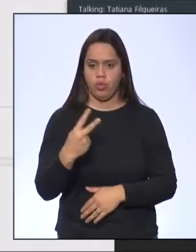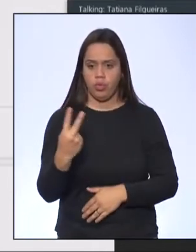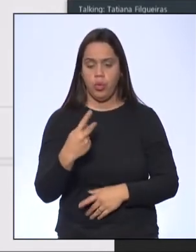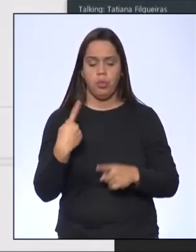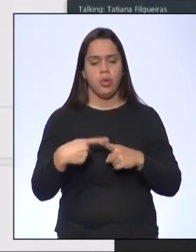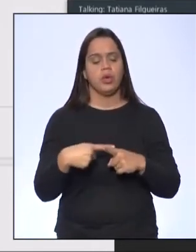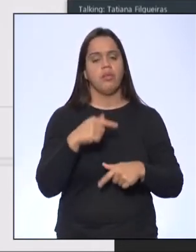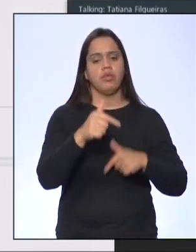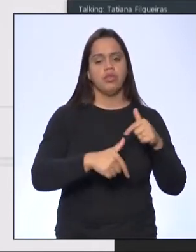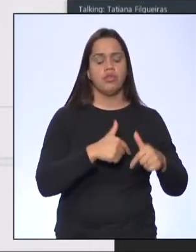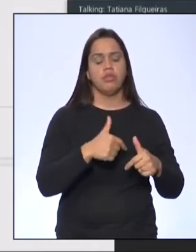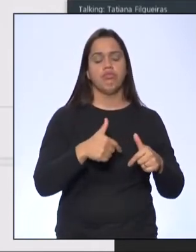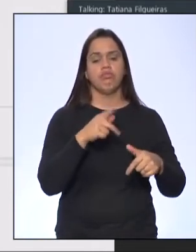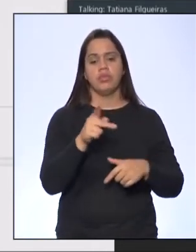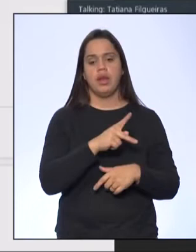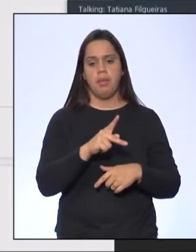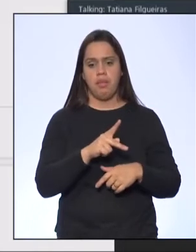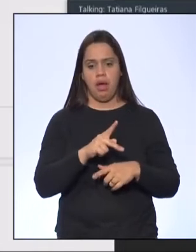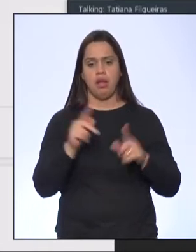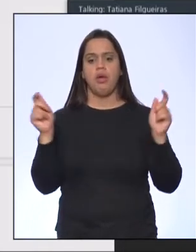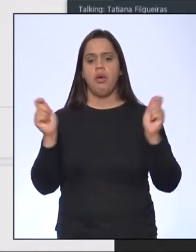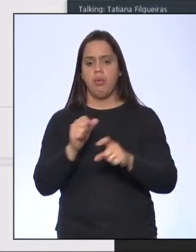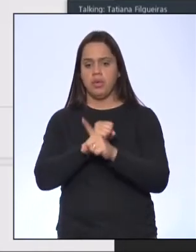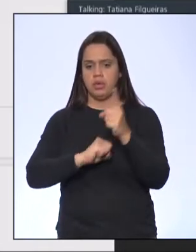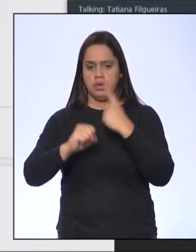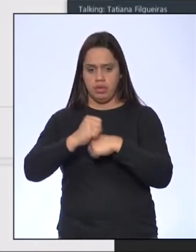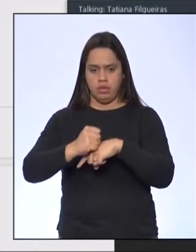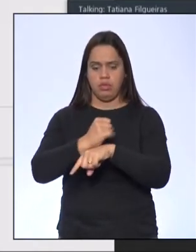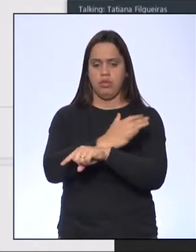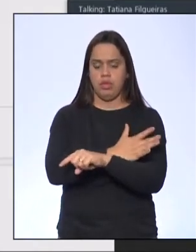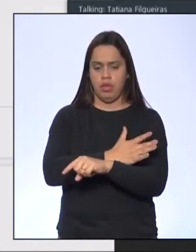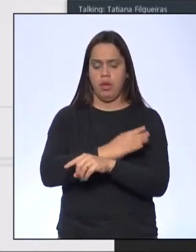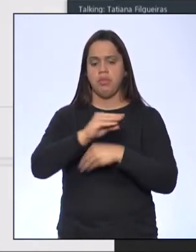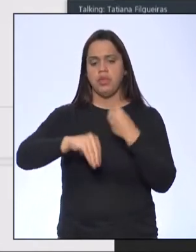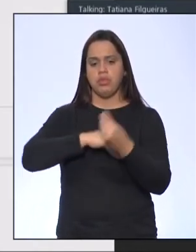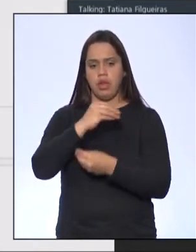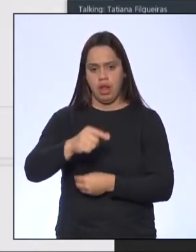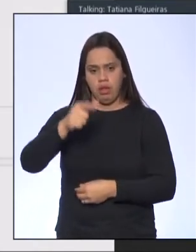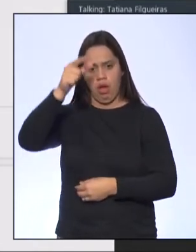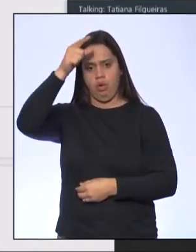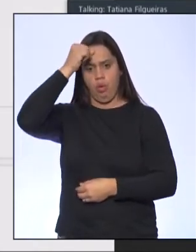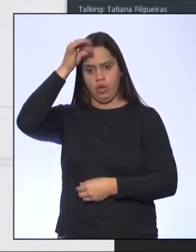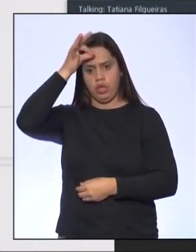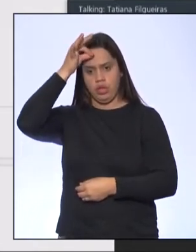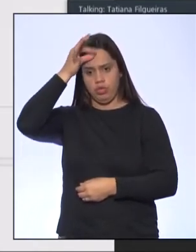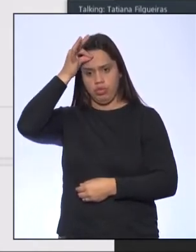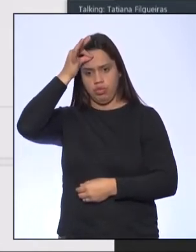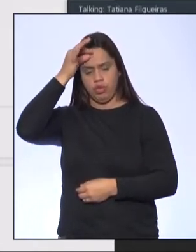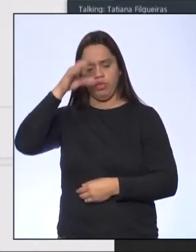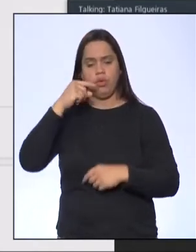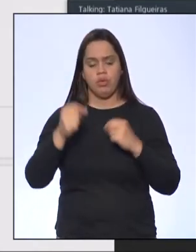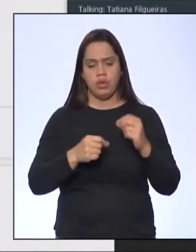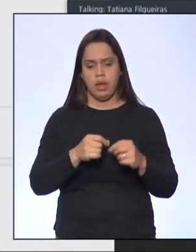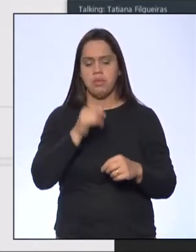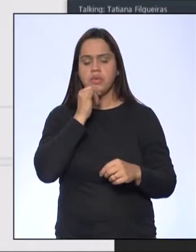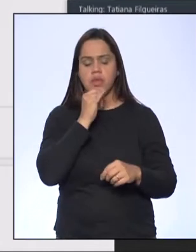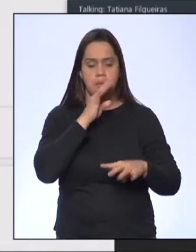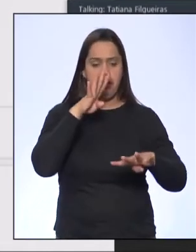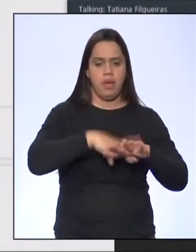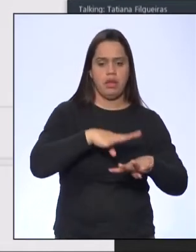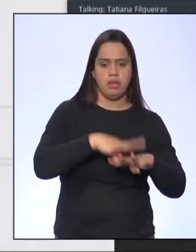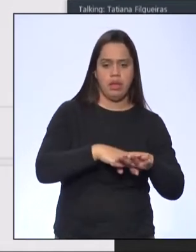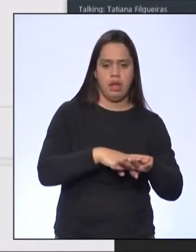competência socioemocional misturada com a cognitiva, né? Então, ele está desenvolvendo, por exemplo, matemática